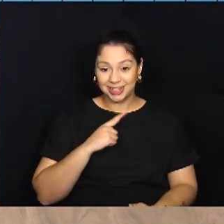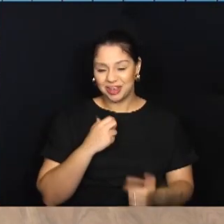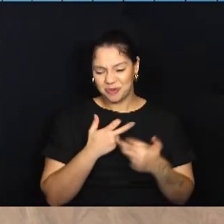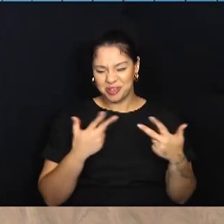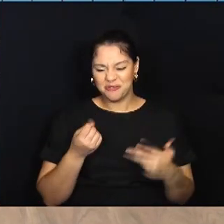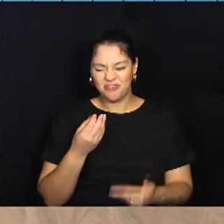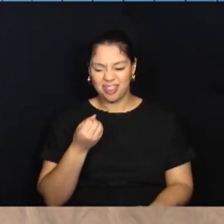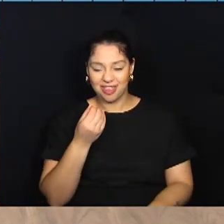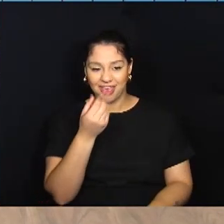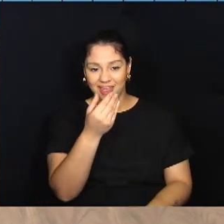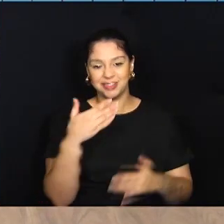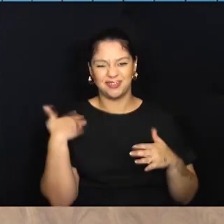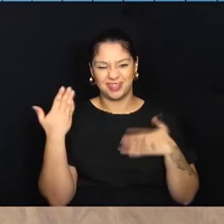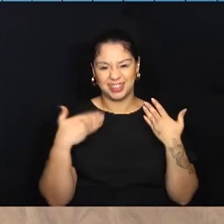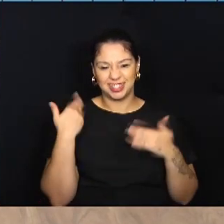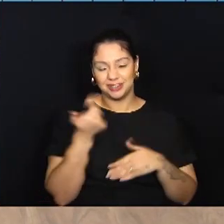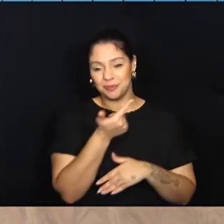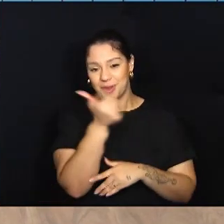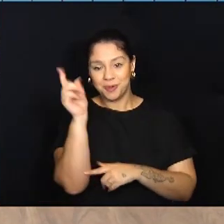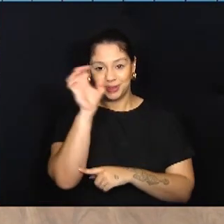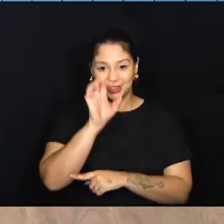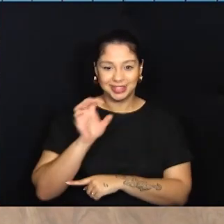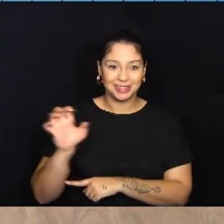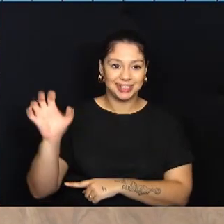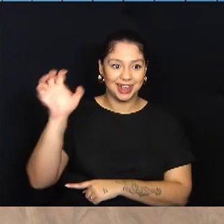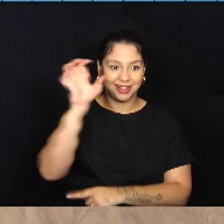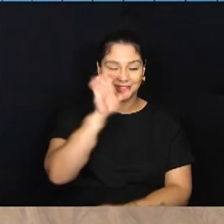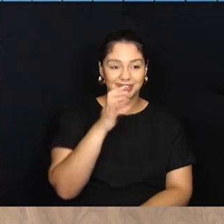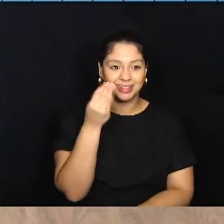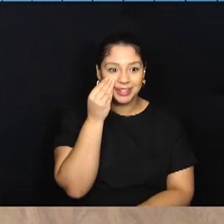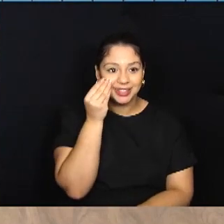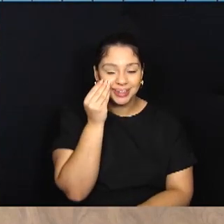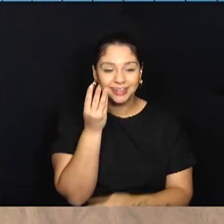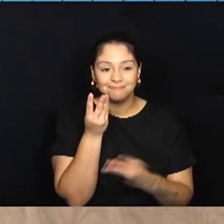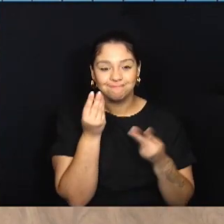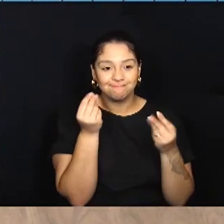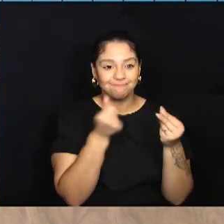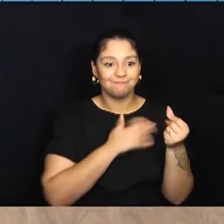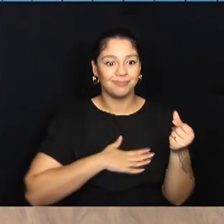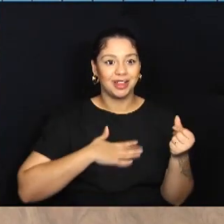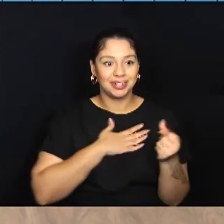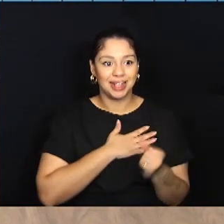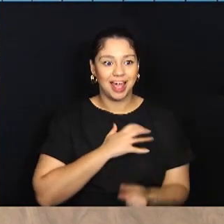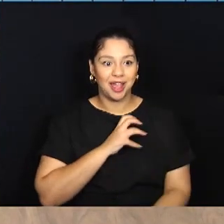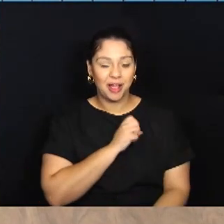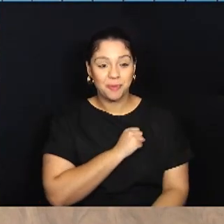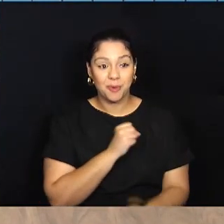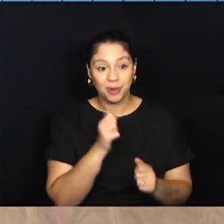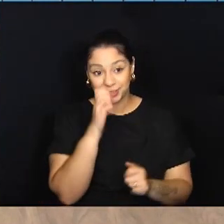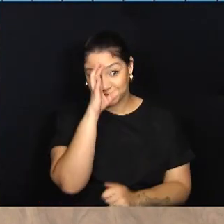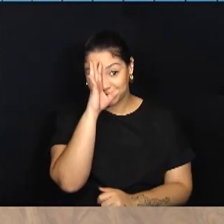expedições, estão indo para outros estados, estão em busca desse prazer, desse amor de realizar sonhos?